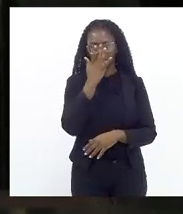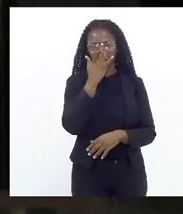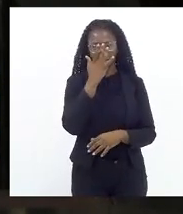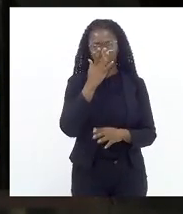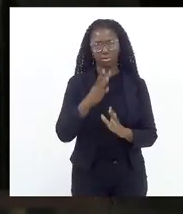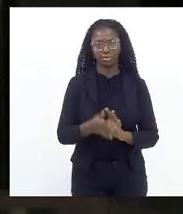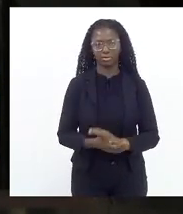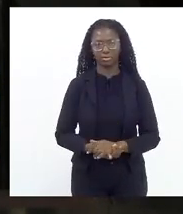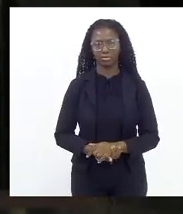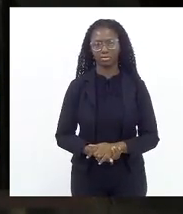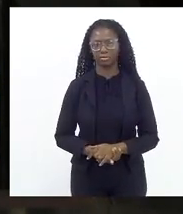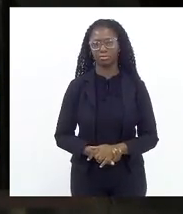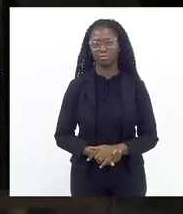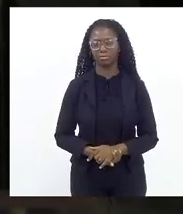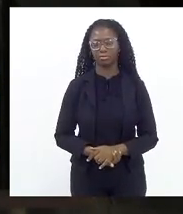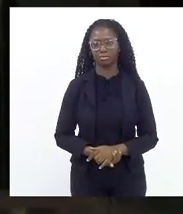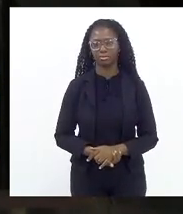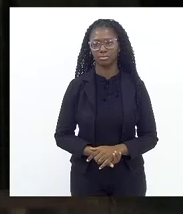para